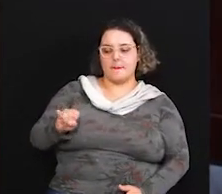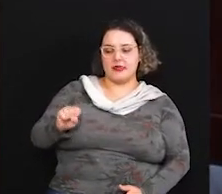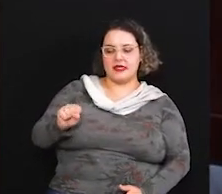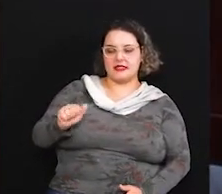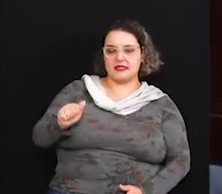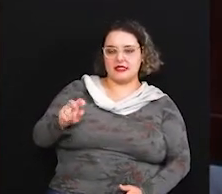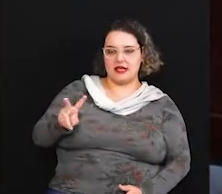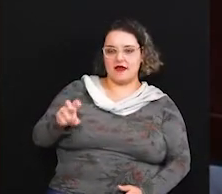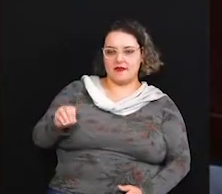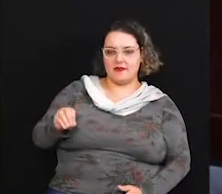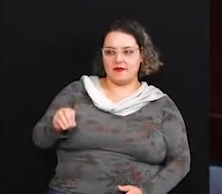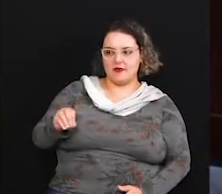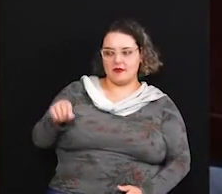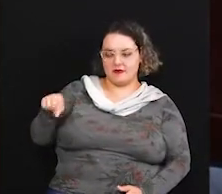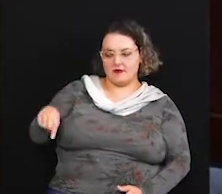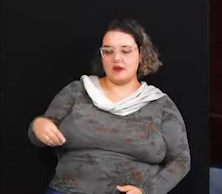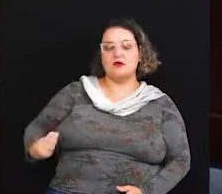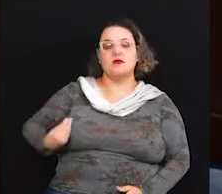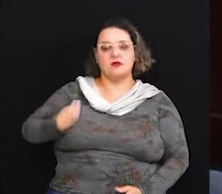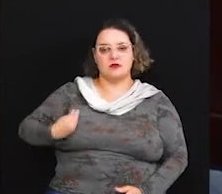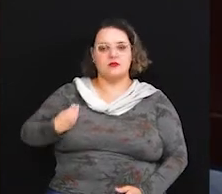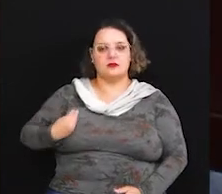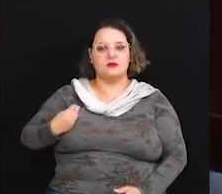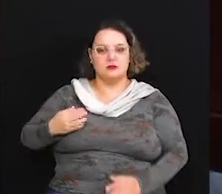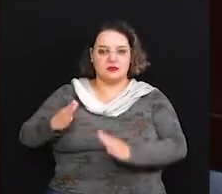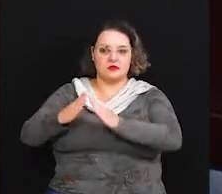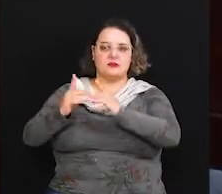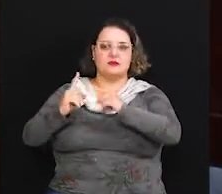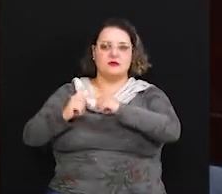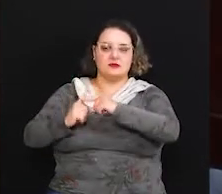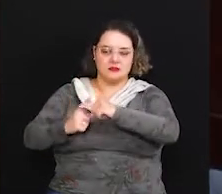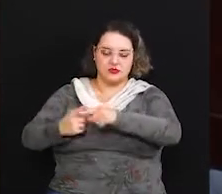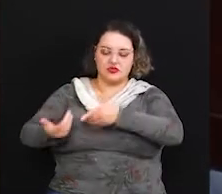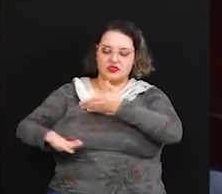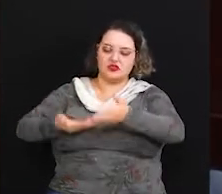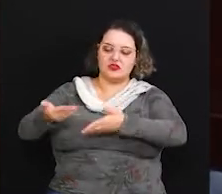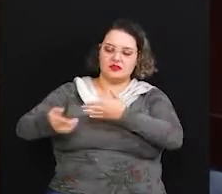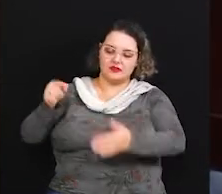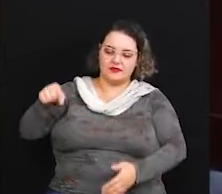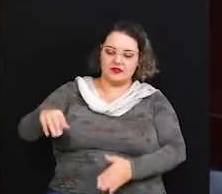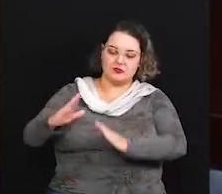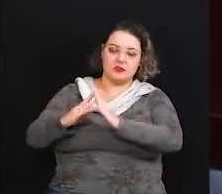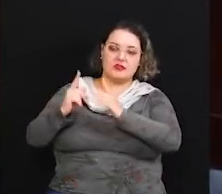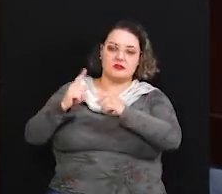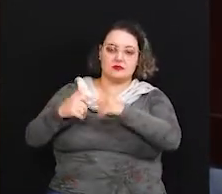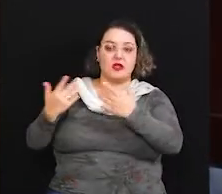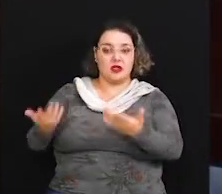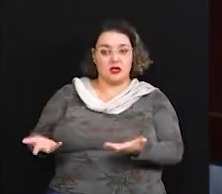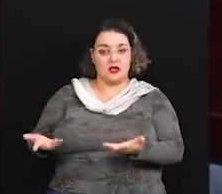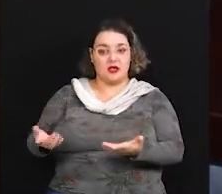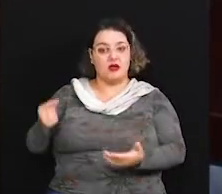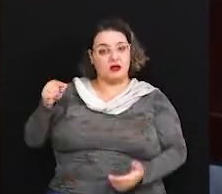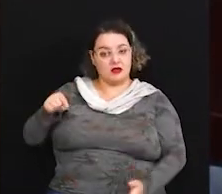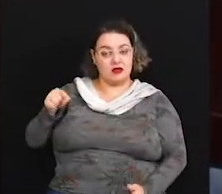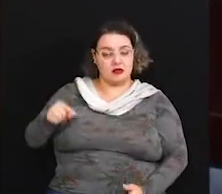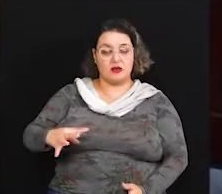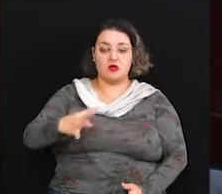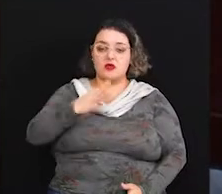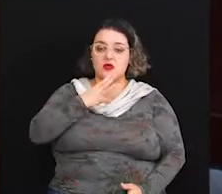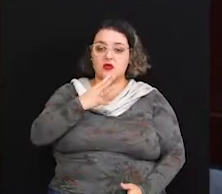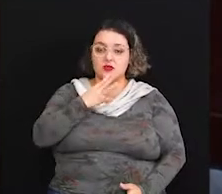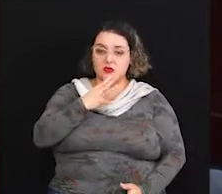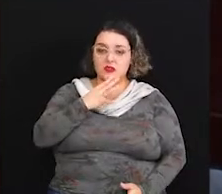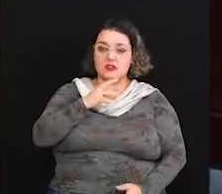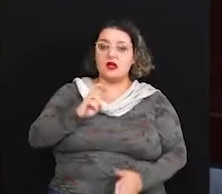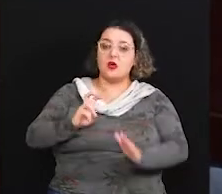ela vem dessa igreja, ela viveu uma vida de serviço para essa igreja. Então foi através da bisavó